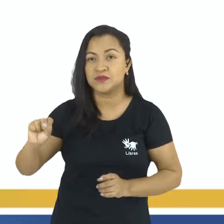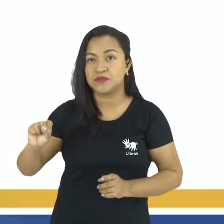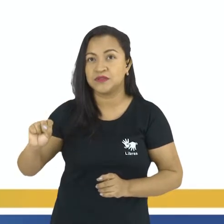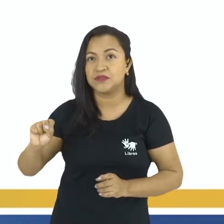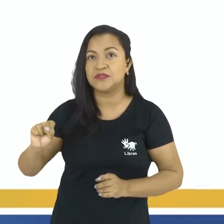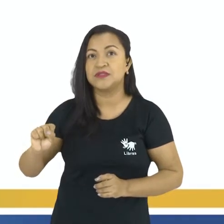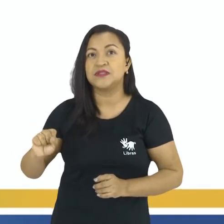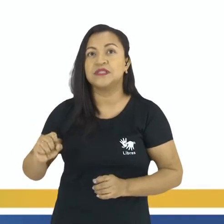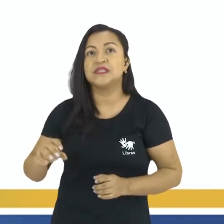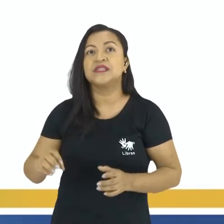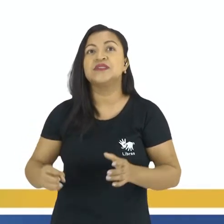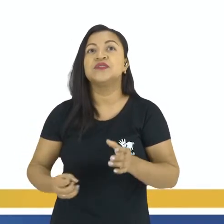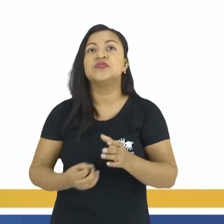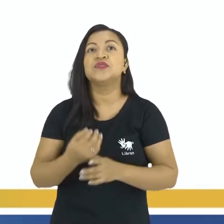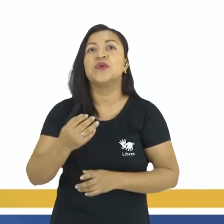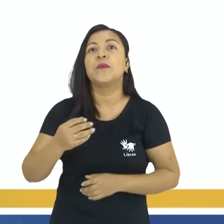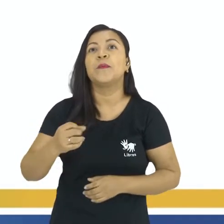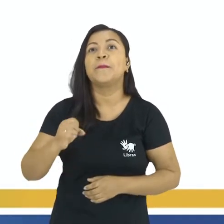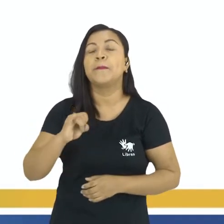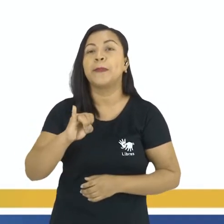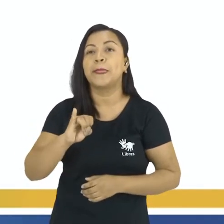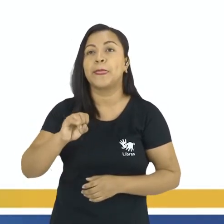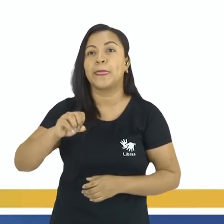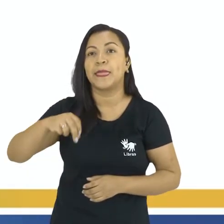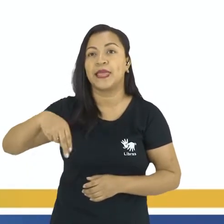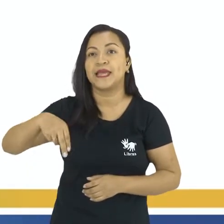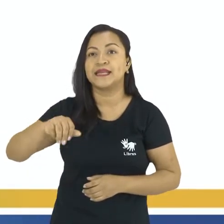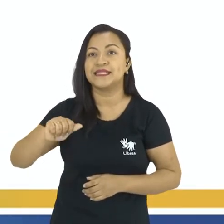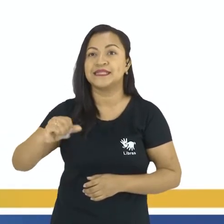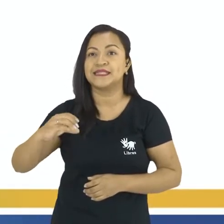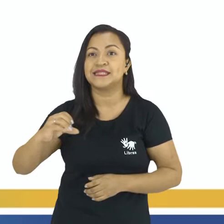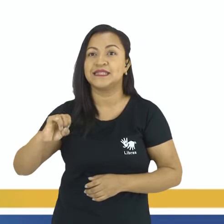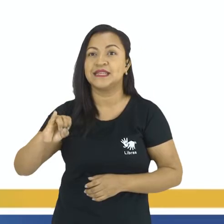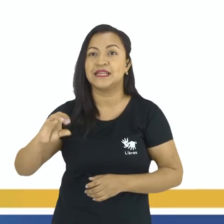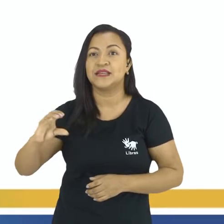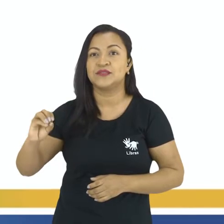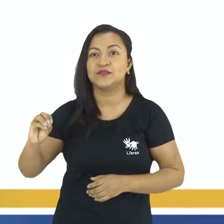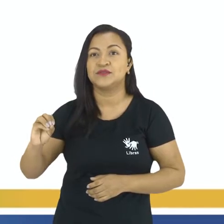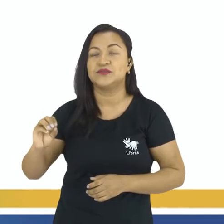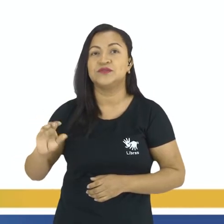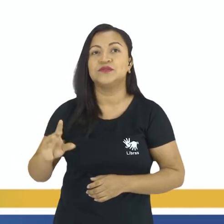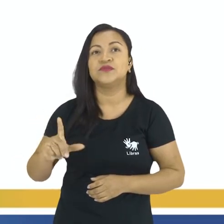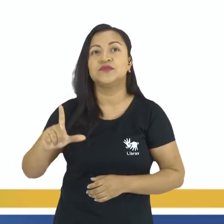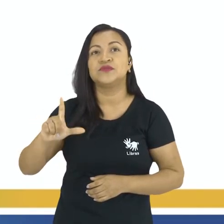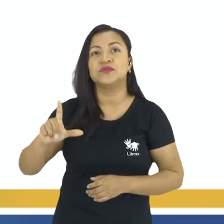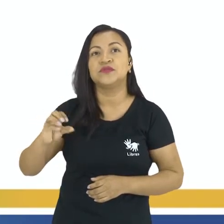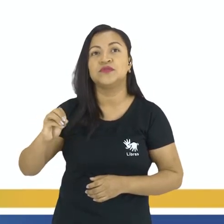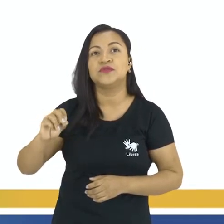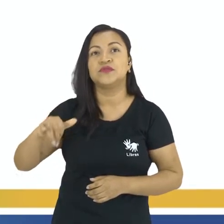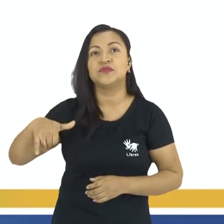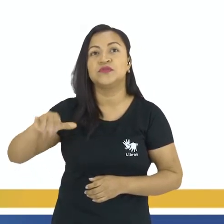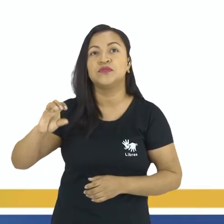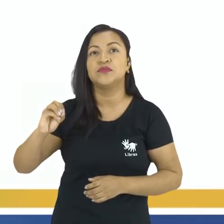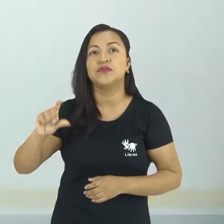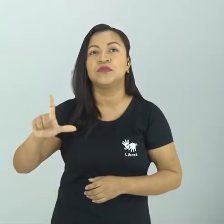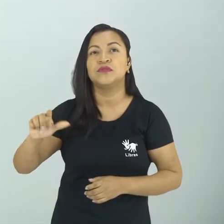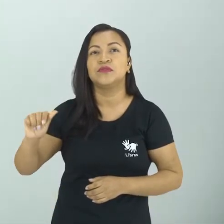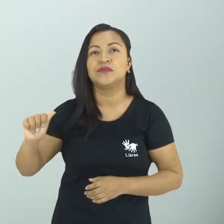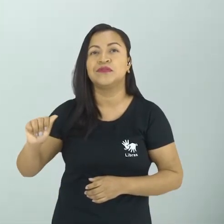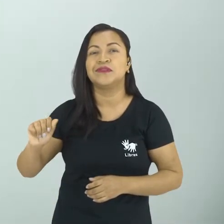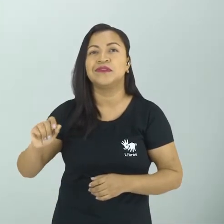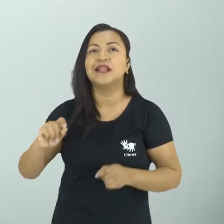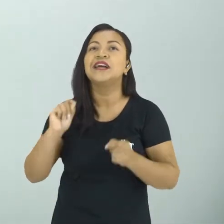de Loyola em meio à Contra-Reforma. Pessoal, uma forma de propagar, de levar a